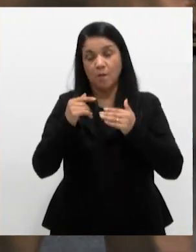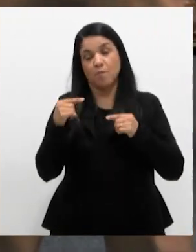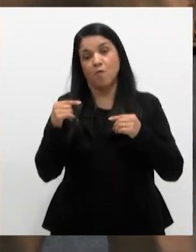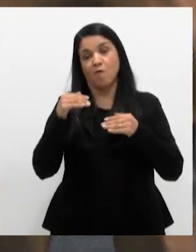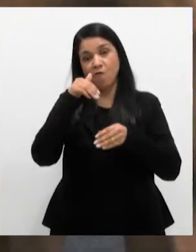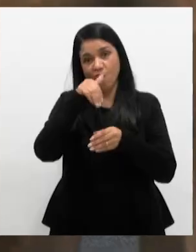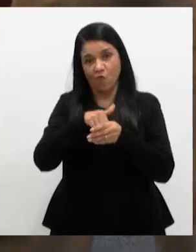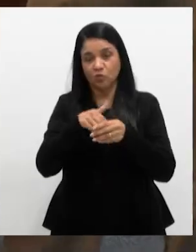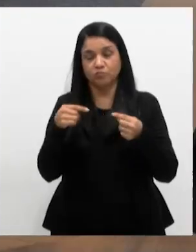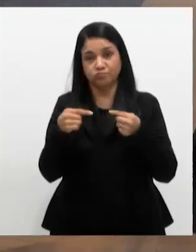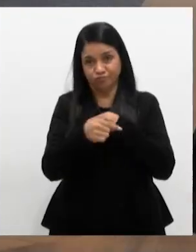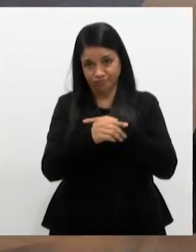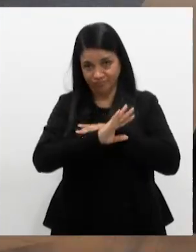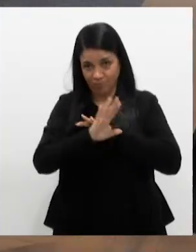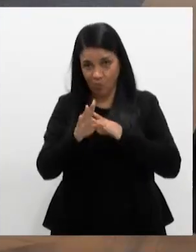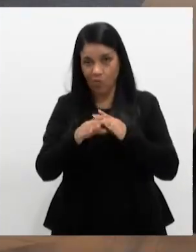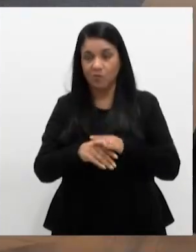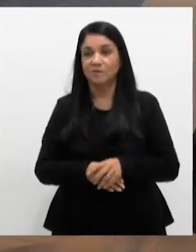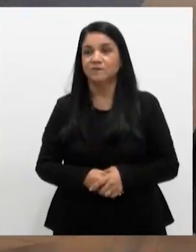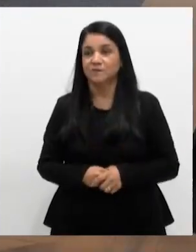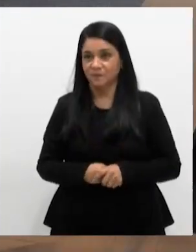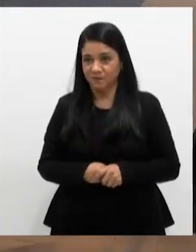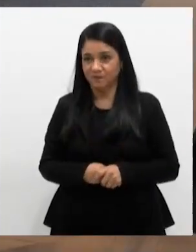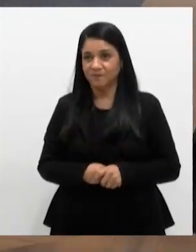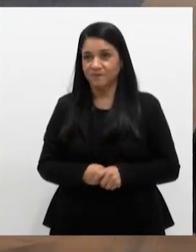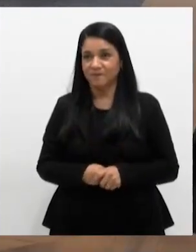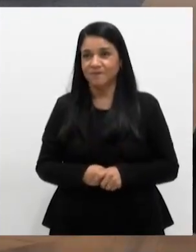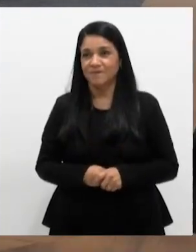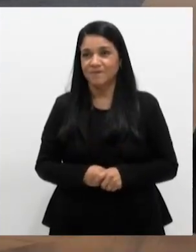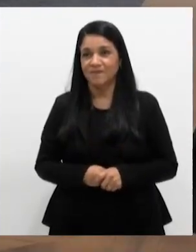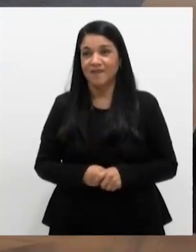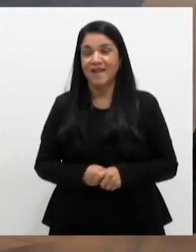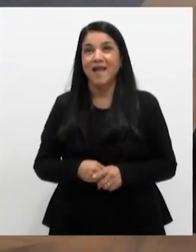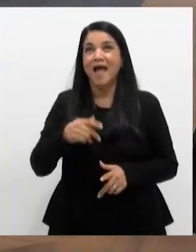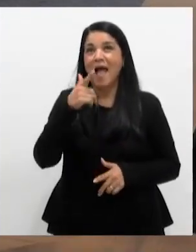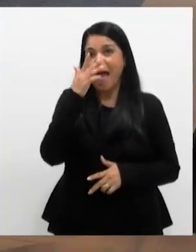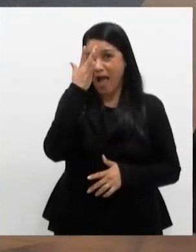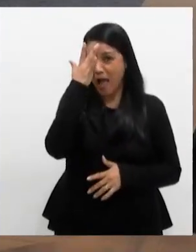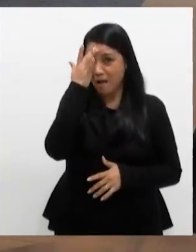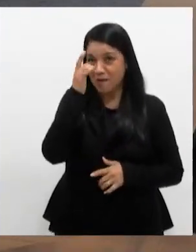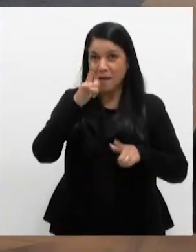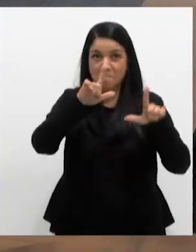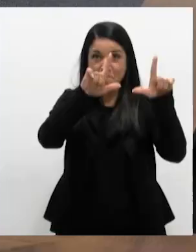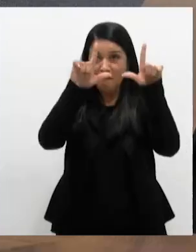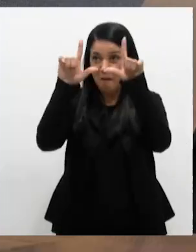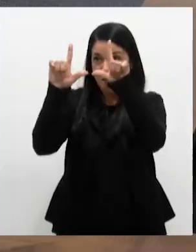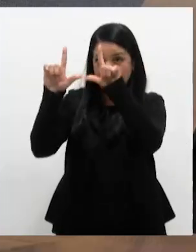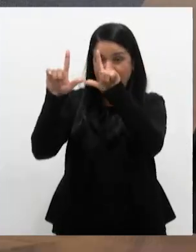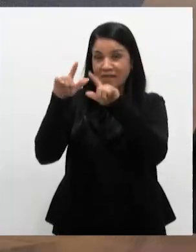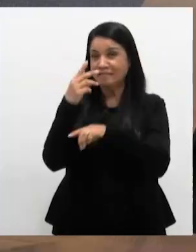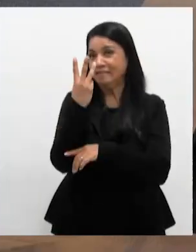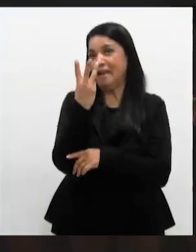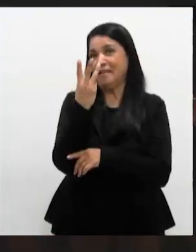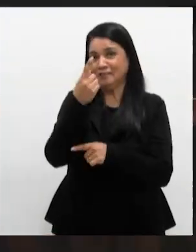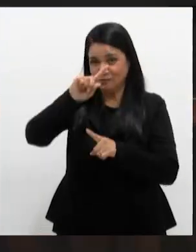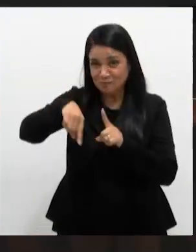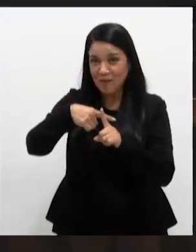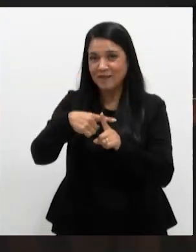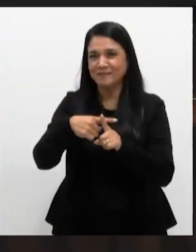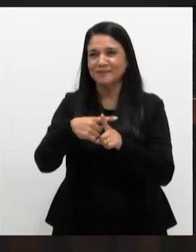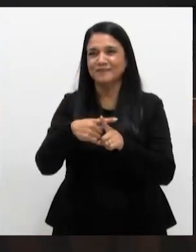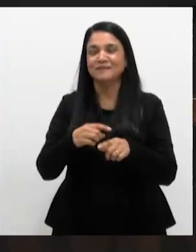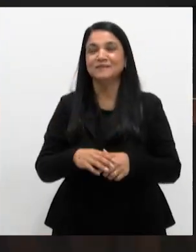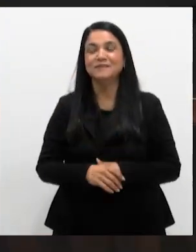Muito obrigado. Presidente, fica Por aqui a favor, homenagem. gente, mais 3 faixas de Luiz Paulo amanhã. hein? Por Não, mas eu vou favor. fazer um adendo aqui que precisa ser explicitado. Vem